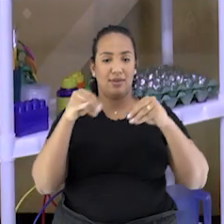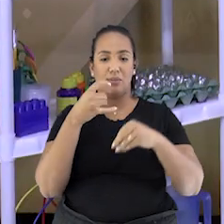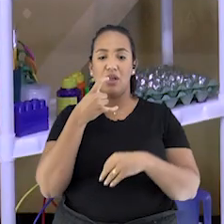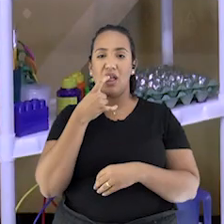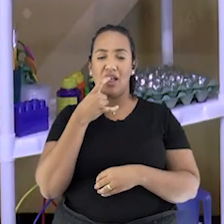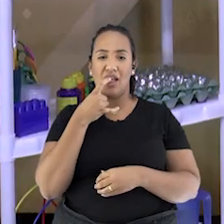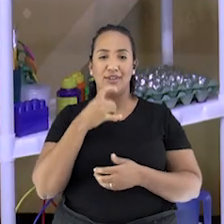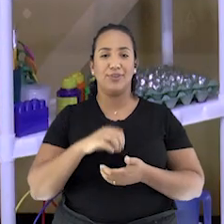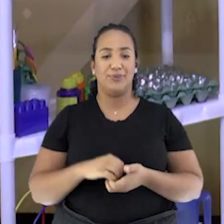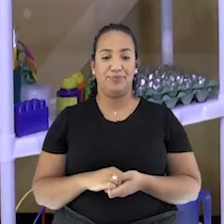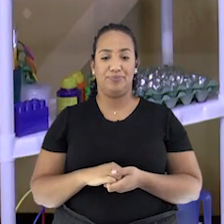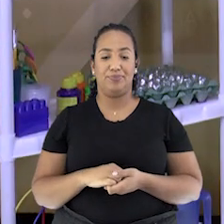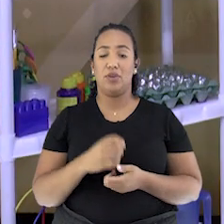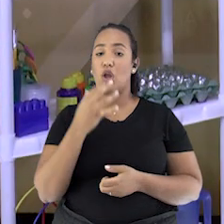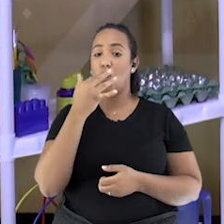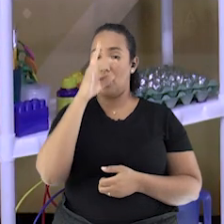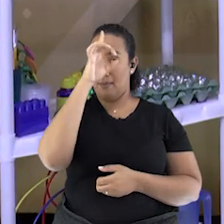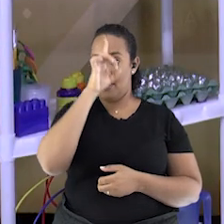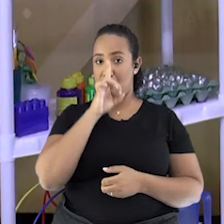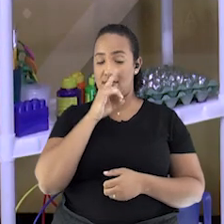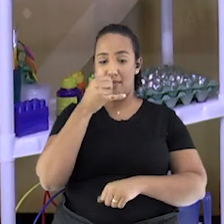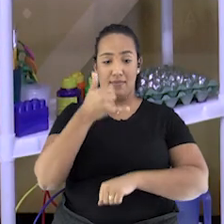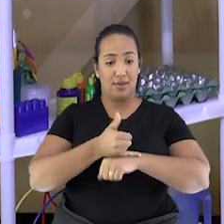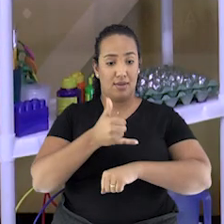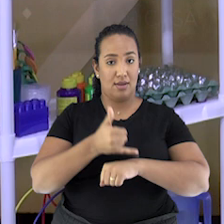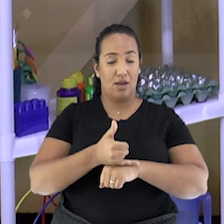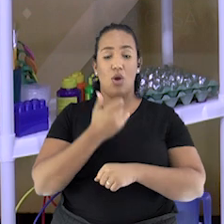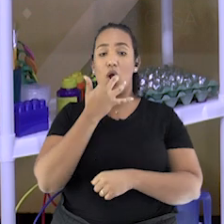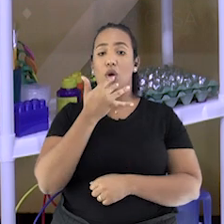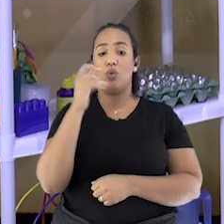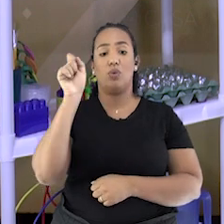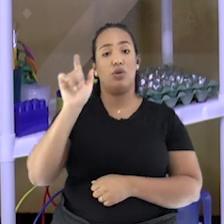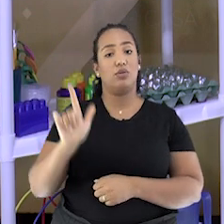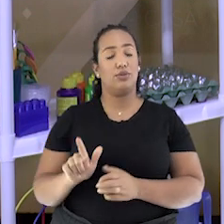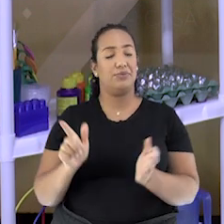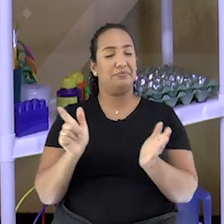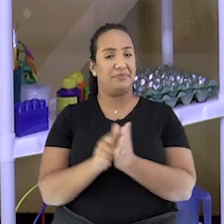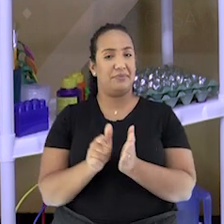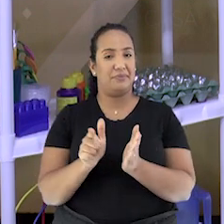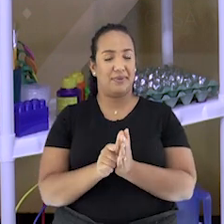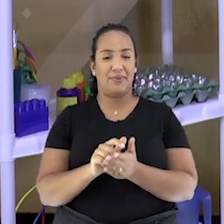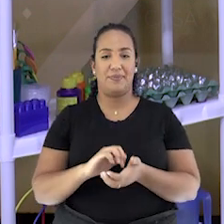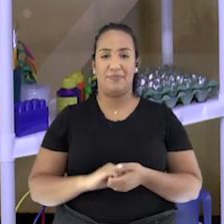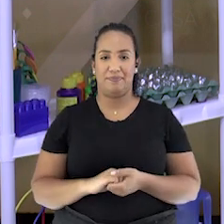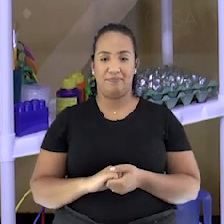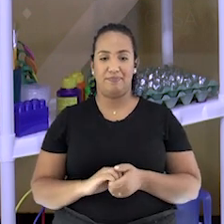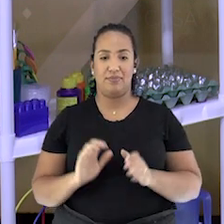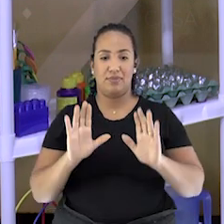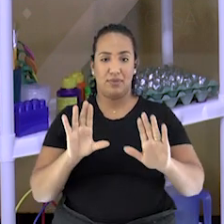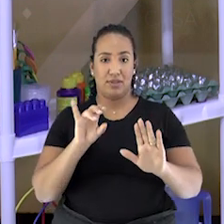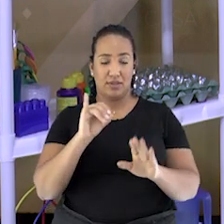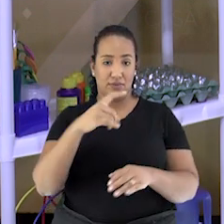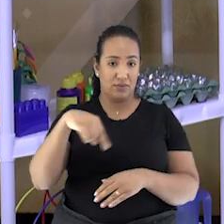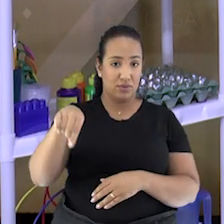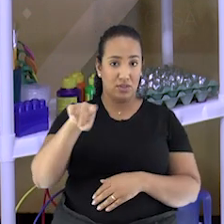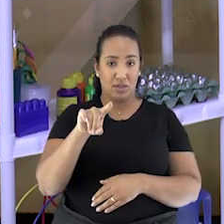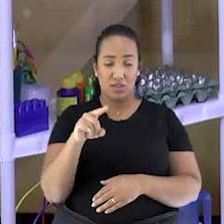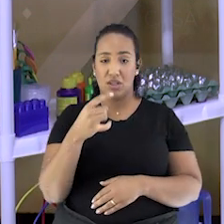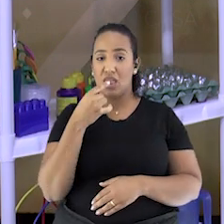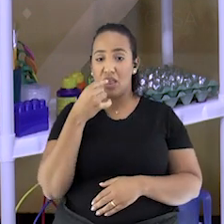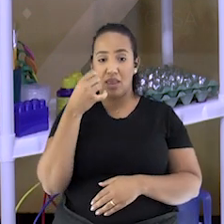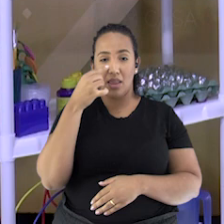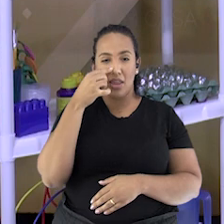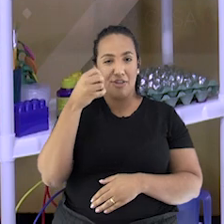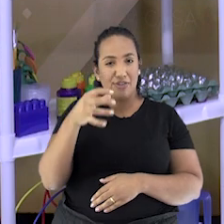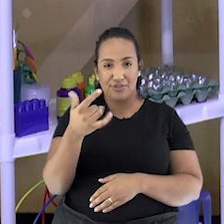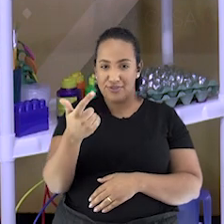se você não tiver essas lixeiras por perto, vocês podem fazer a separação na casa de vocês mesmos. Por exemplo, ao invés de misturar